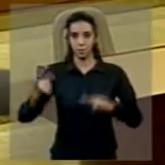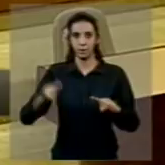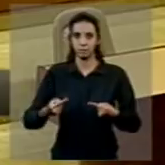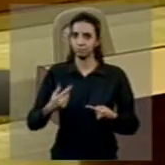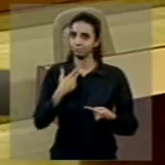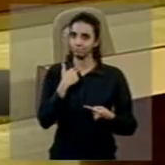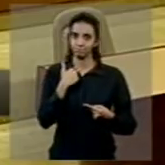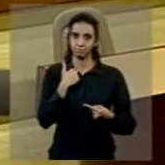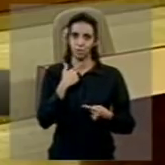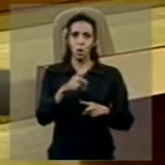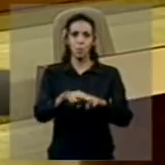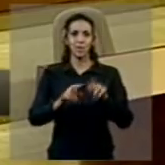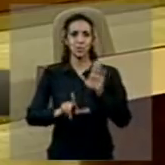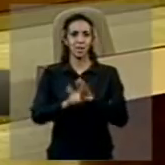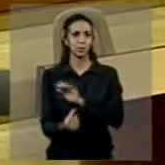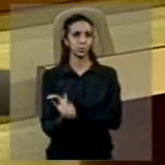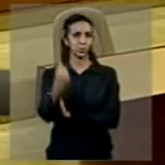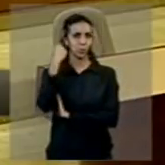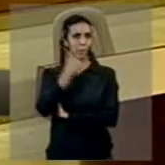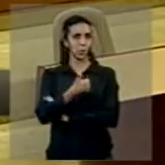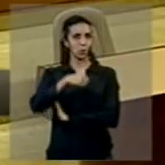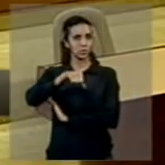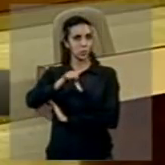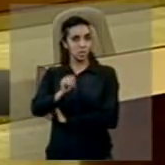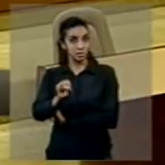de 85,